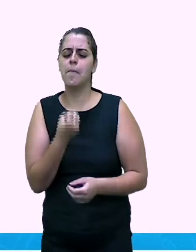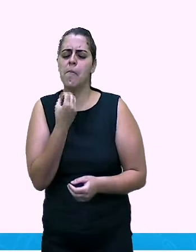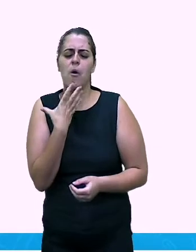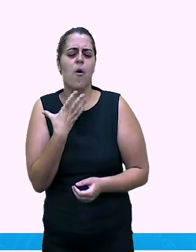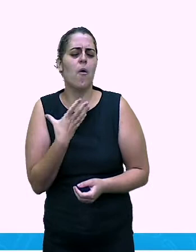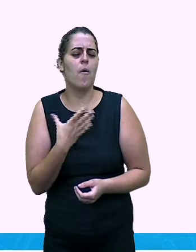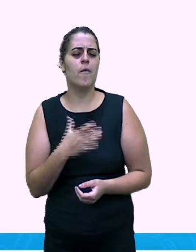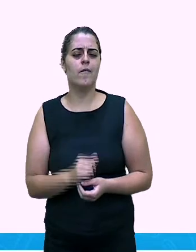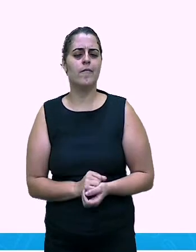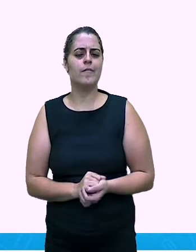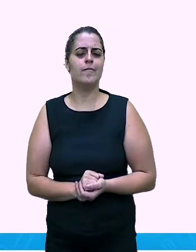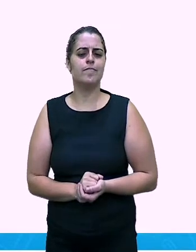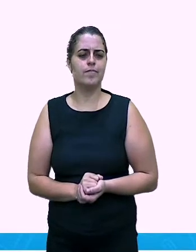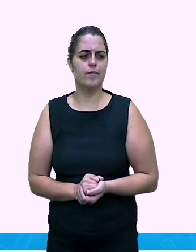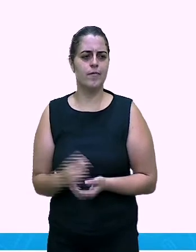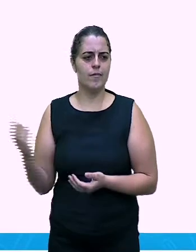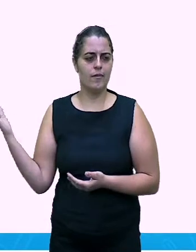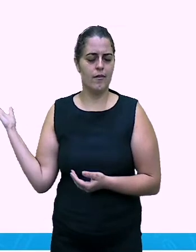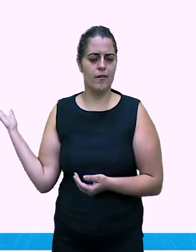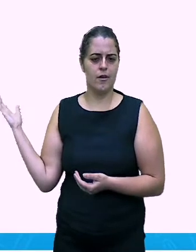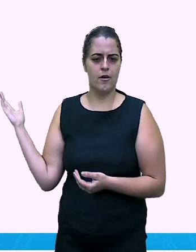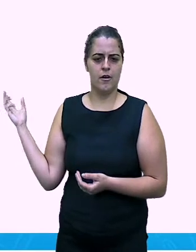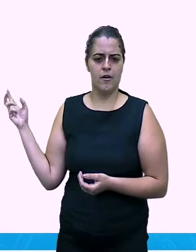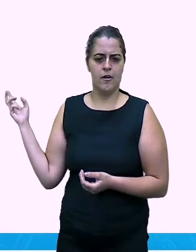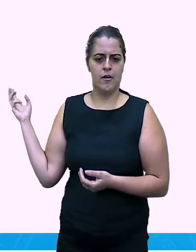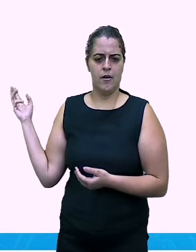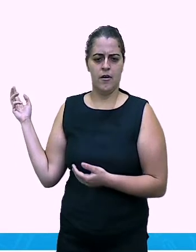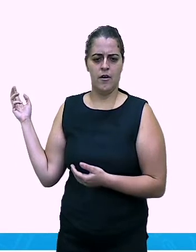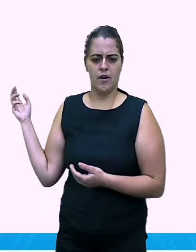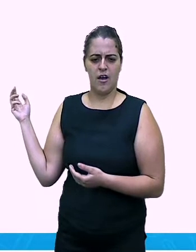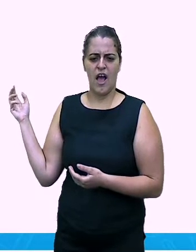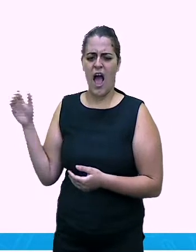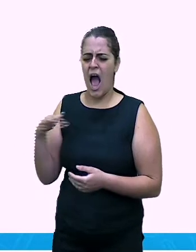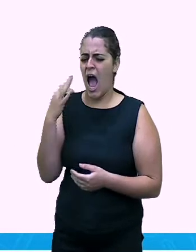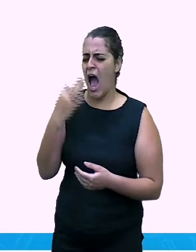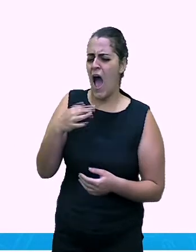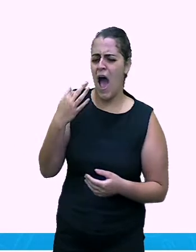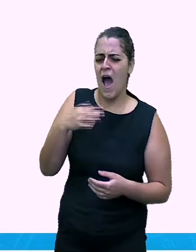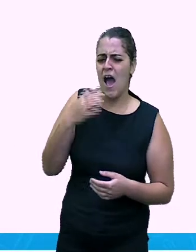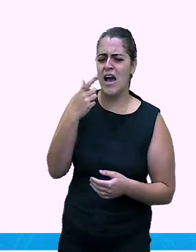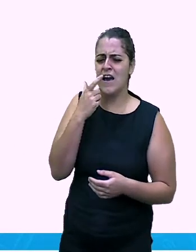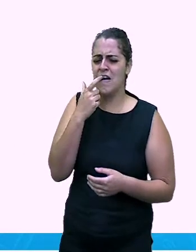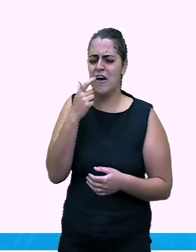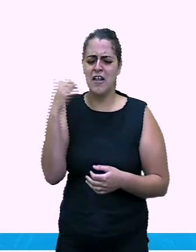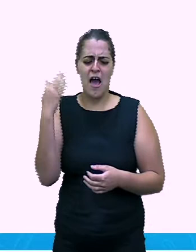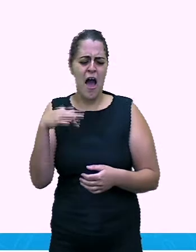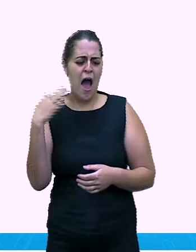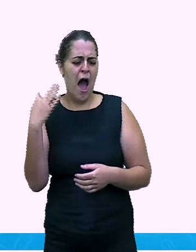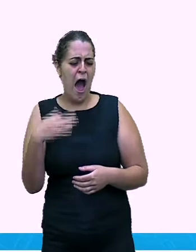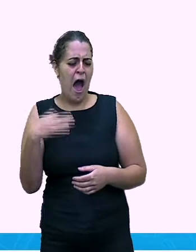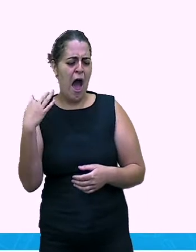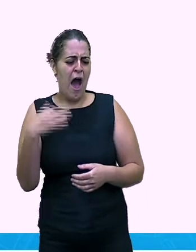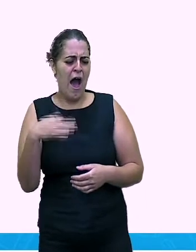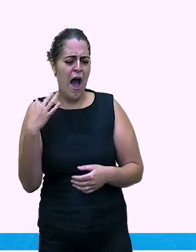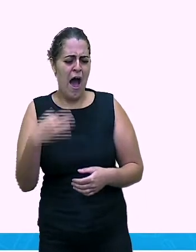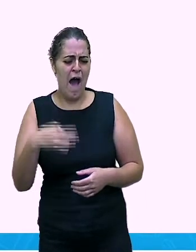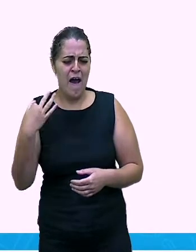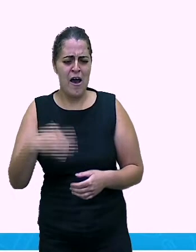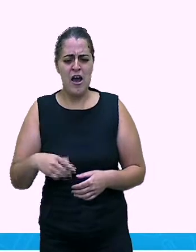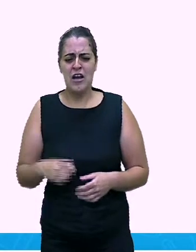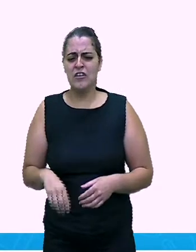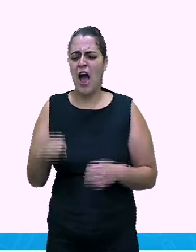é favorito. Aí, ai, meu dentinho, isto foi